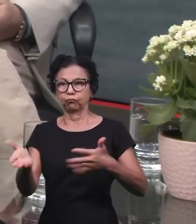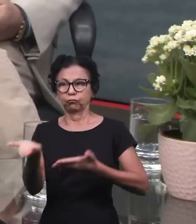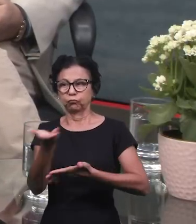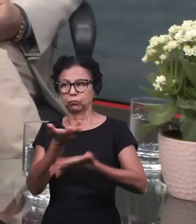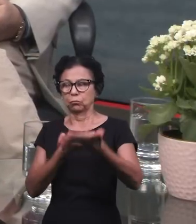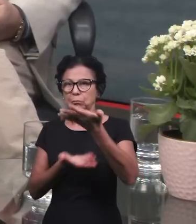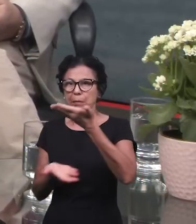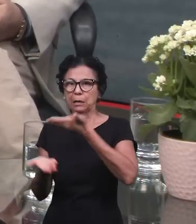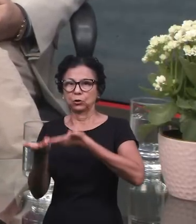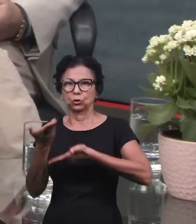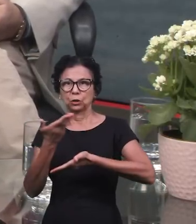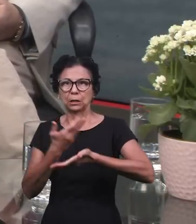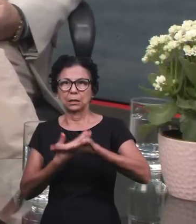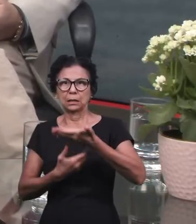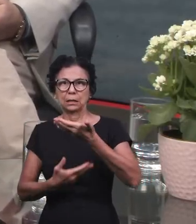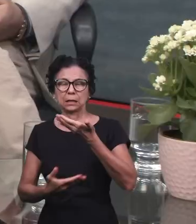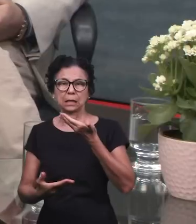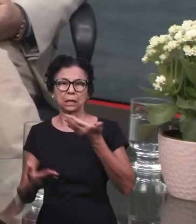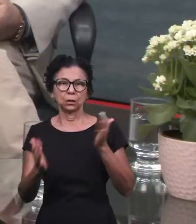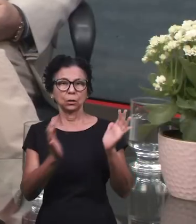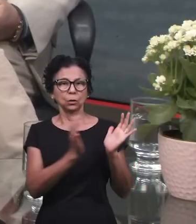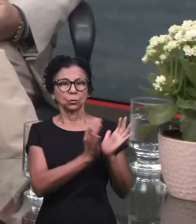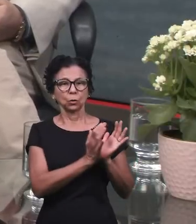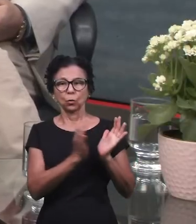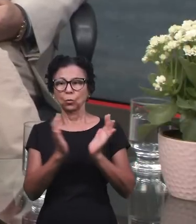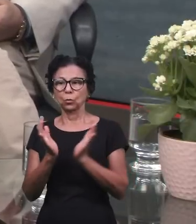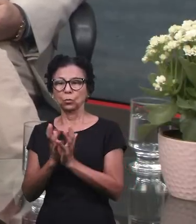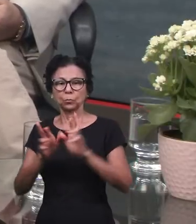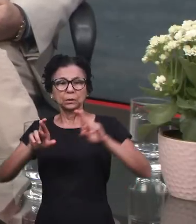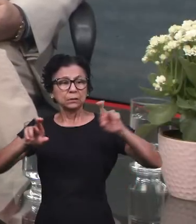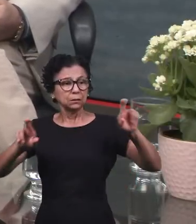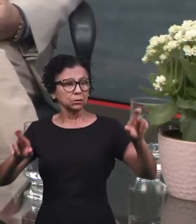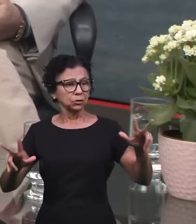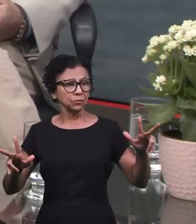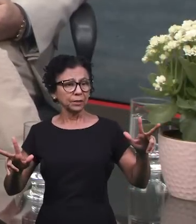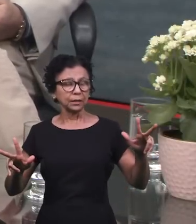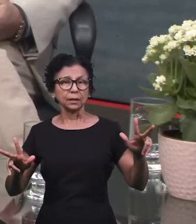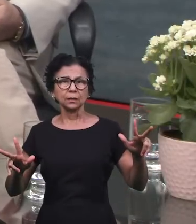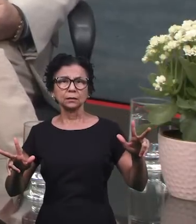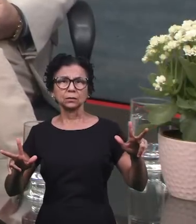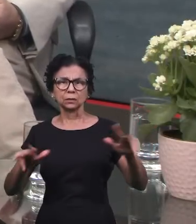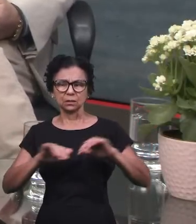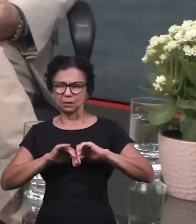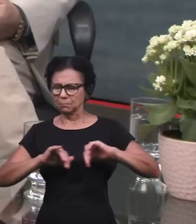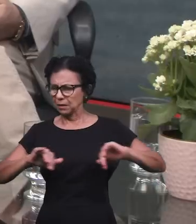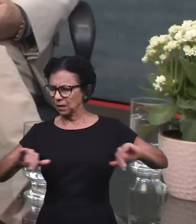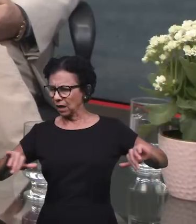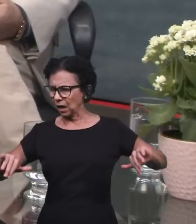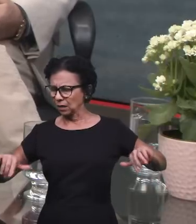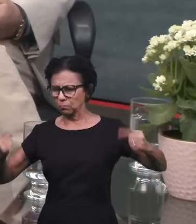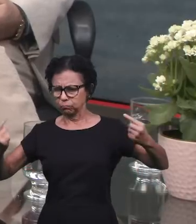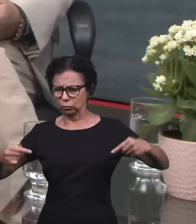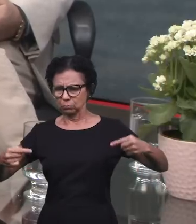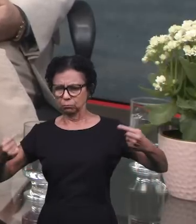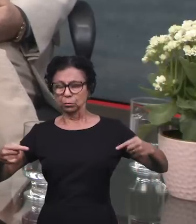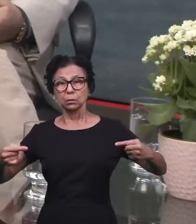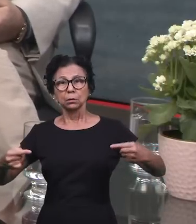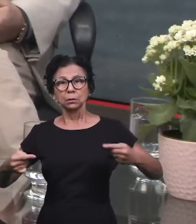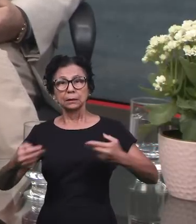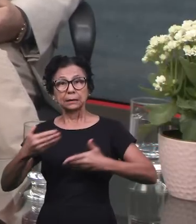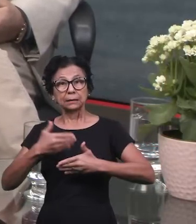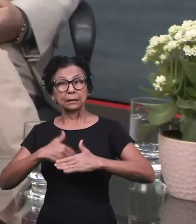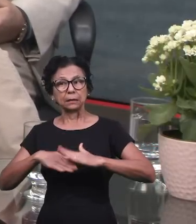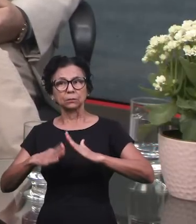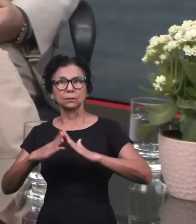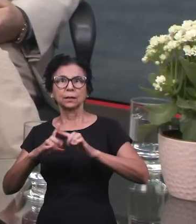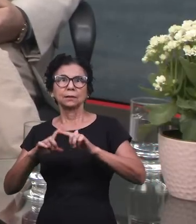e criou-se 2 times, 2 grupos diferentes e opostos, né? Adversários dentro da igreja. Tem condição,